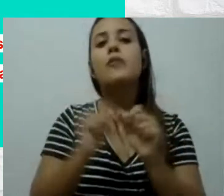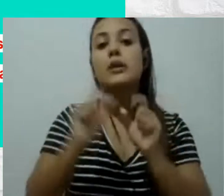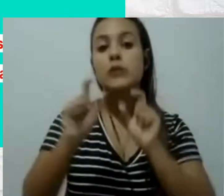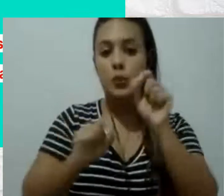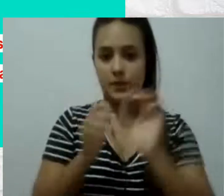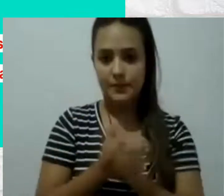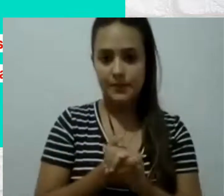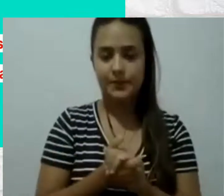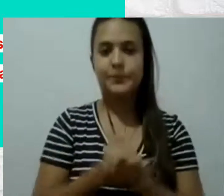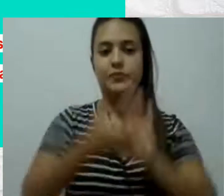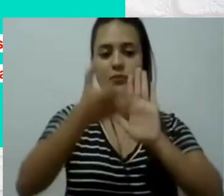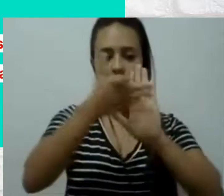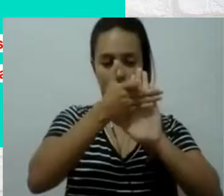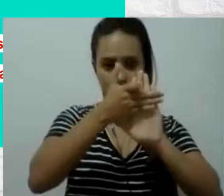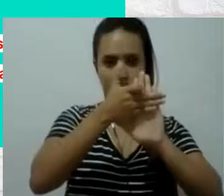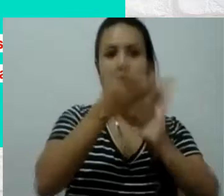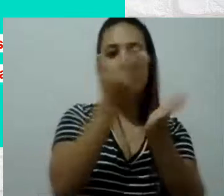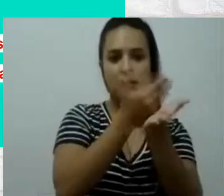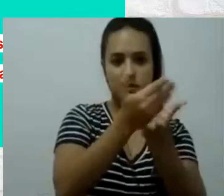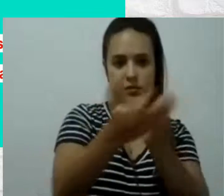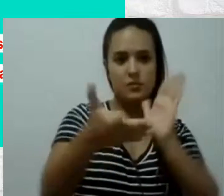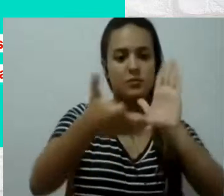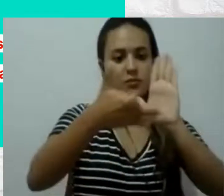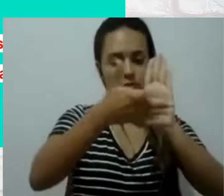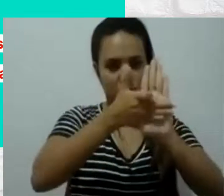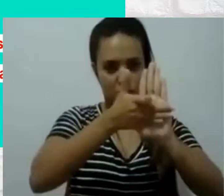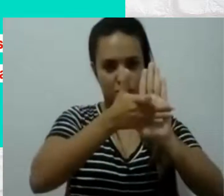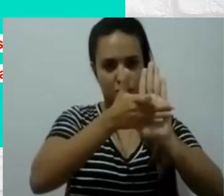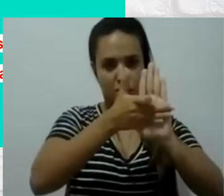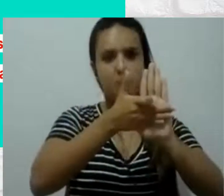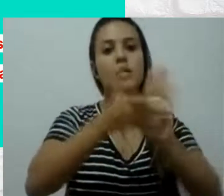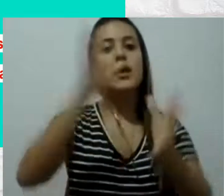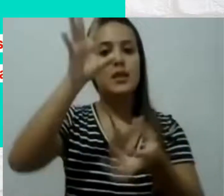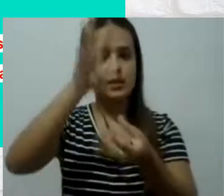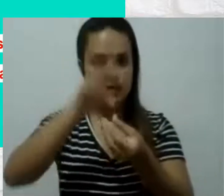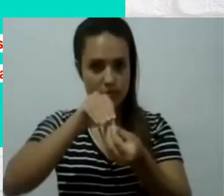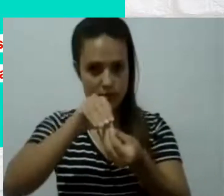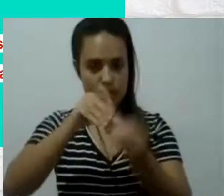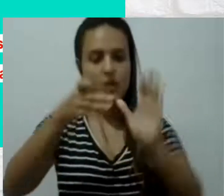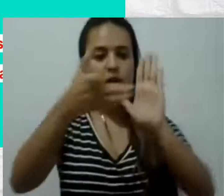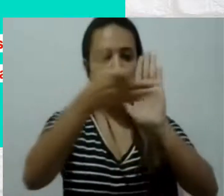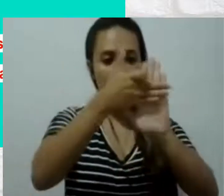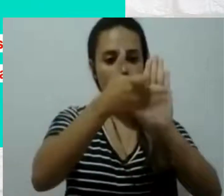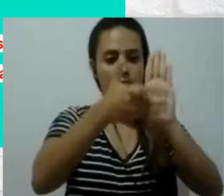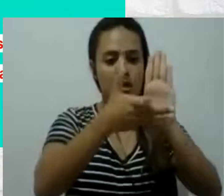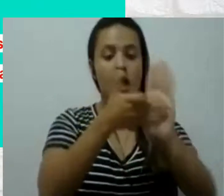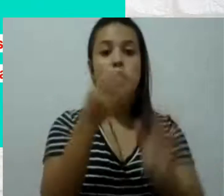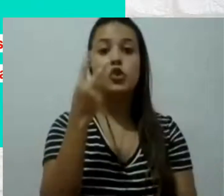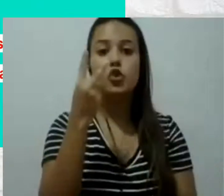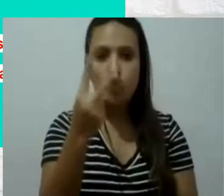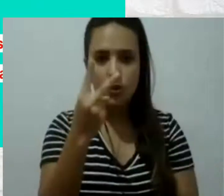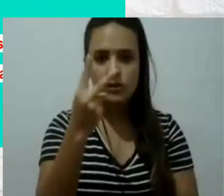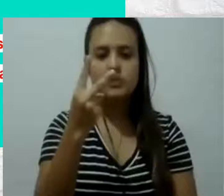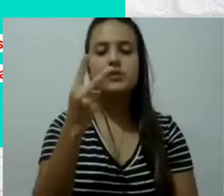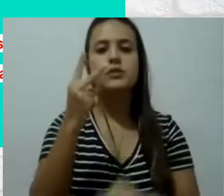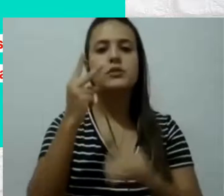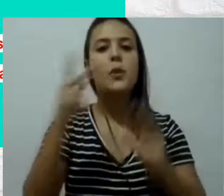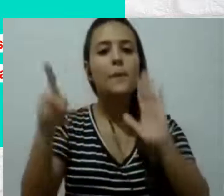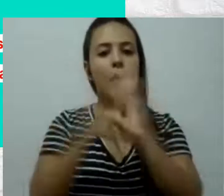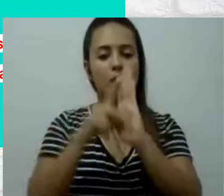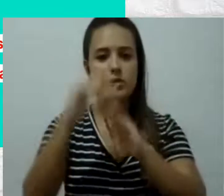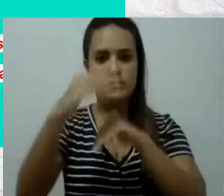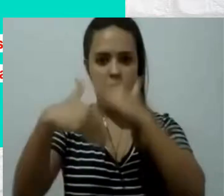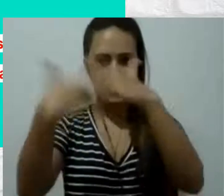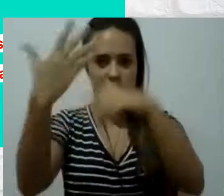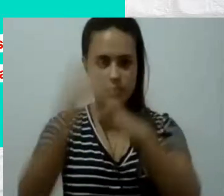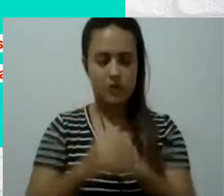você pode fazer? Um parágrafo para a introdução, um parágrafo para a conclusão e 2 parágrafos para